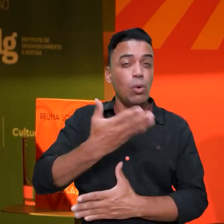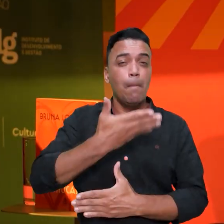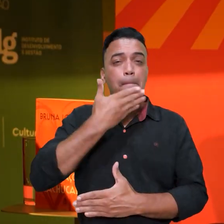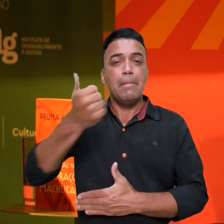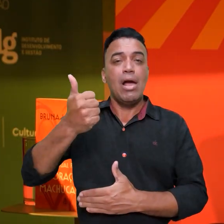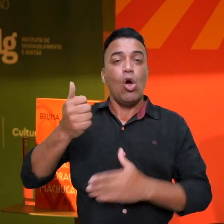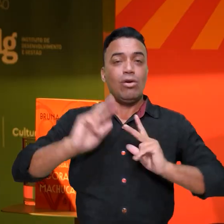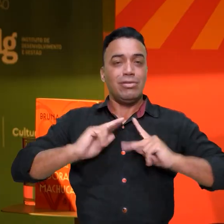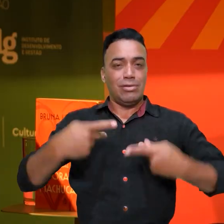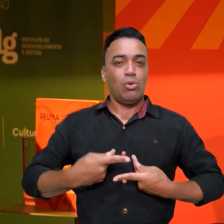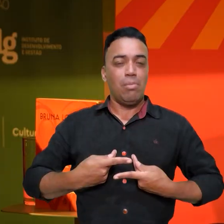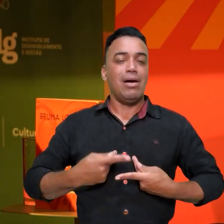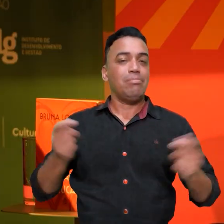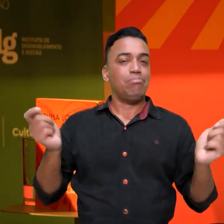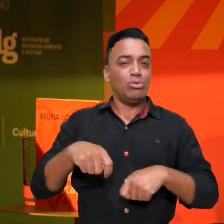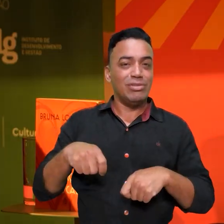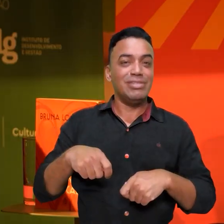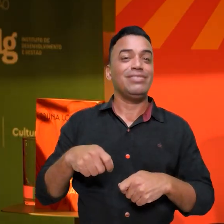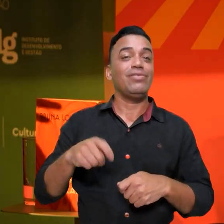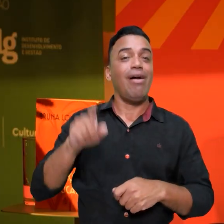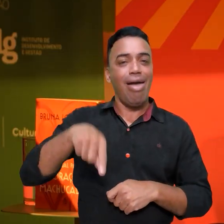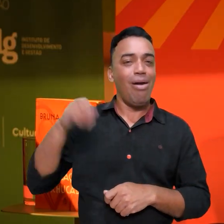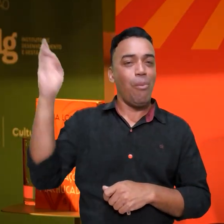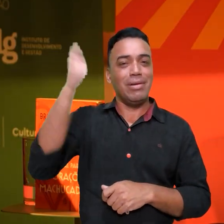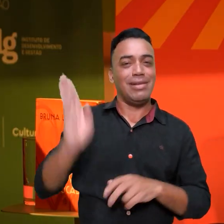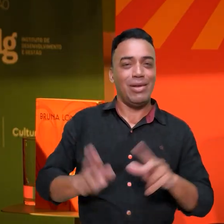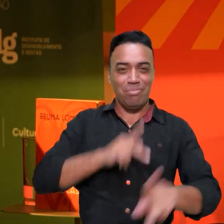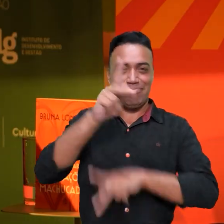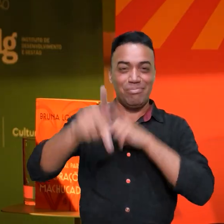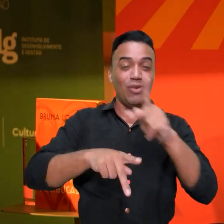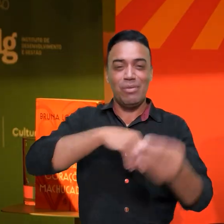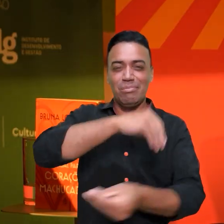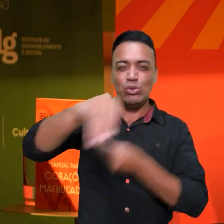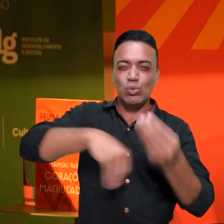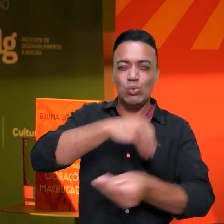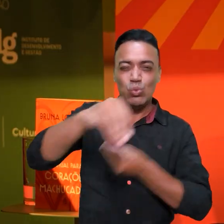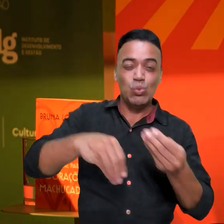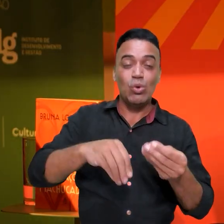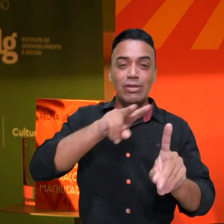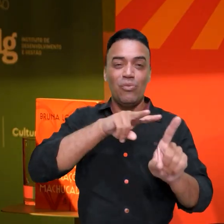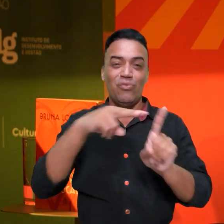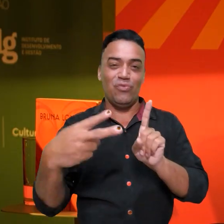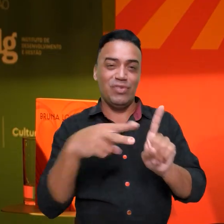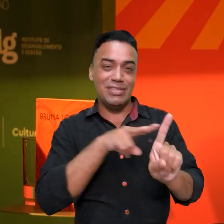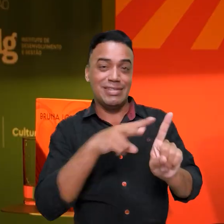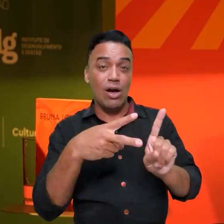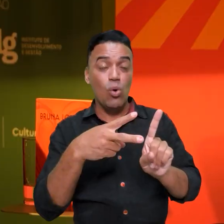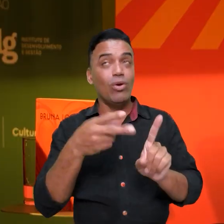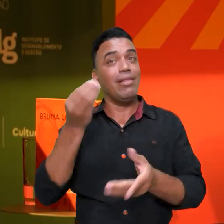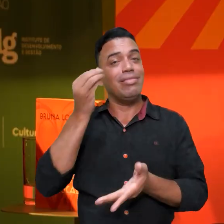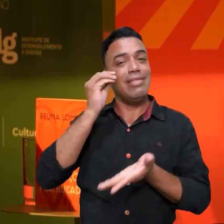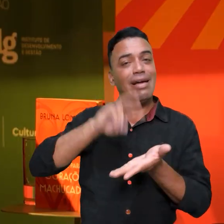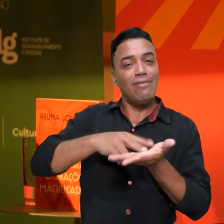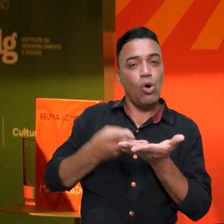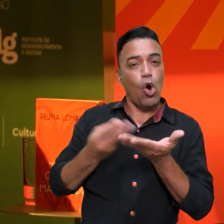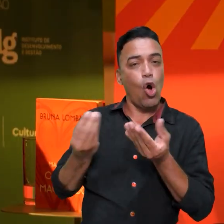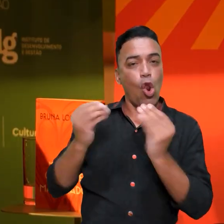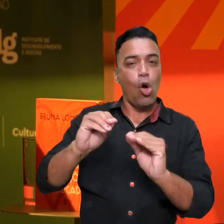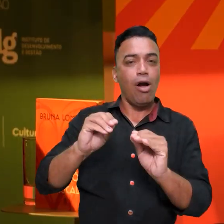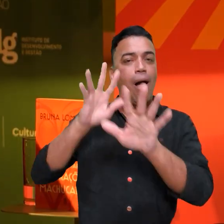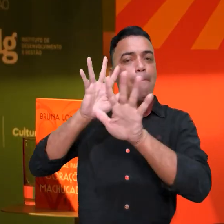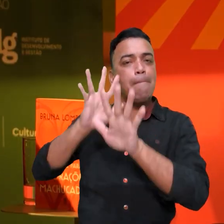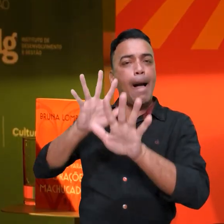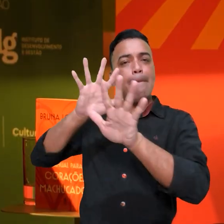melhor ser humano possível é o brasileiro, que é o resultado dessa mistura. Era a visão que ele tinha e que ele tentava traduzir nos desfiles